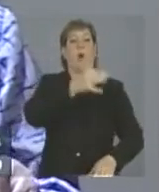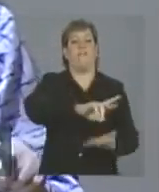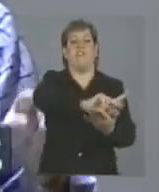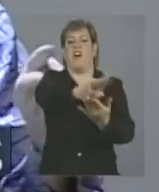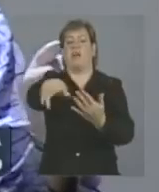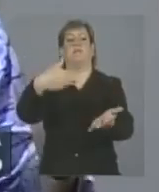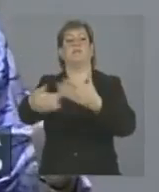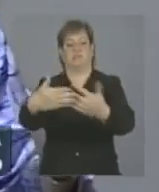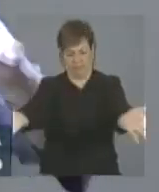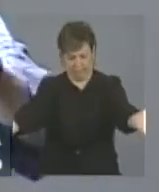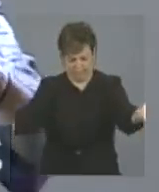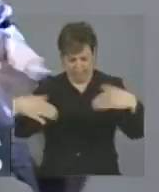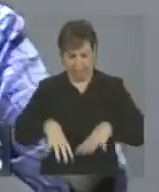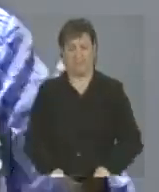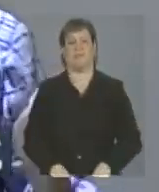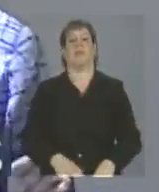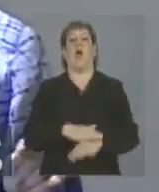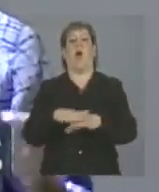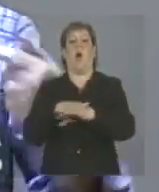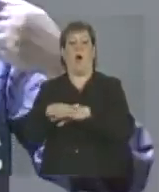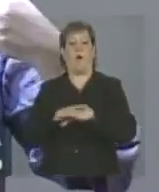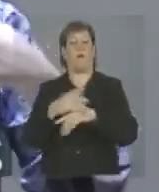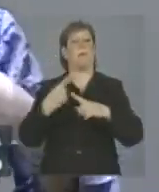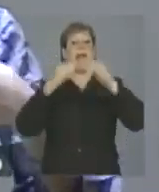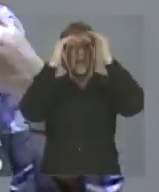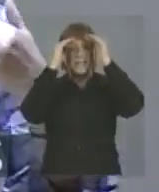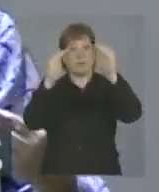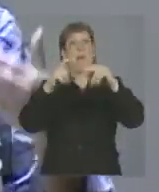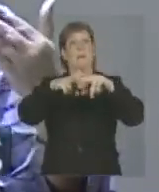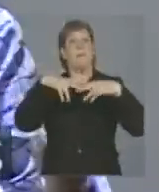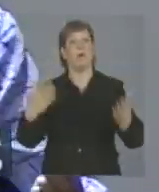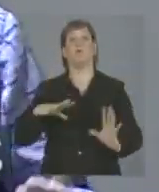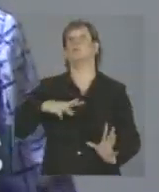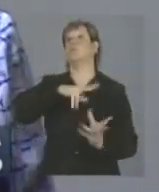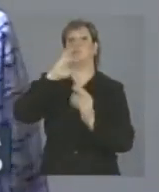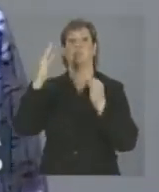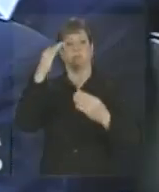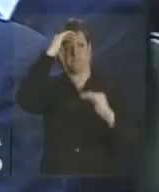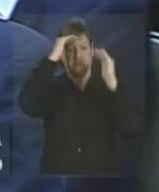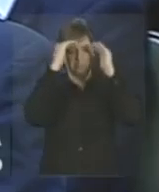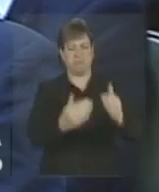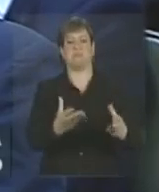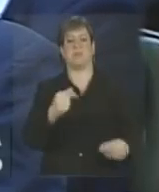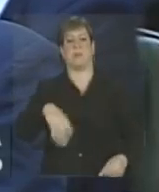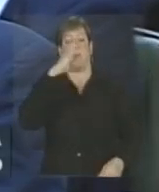país respeitado em todas as áreas, porque somos um país capaz do diálogo.